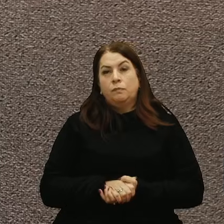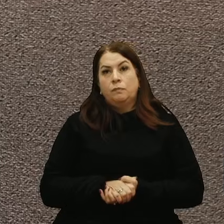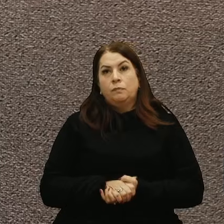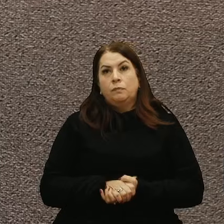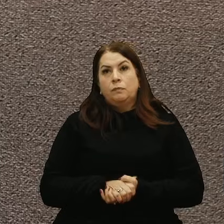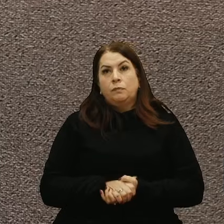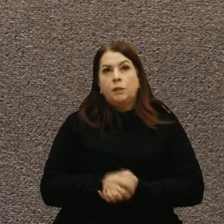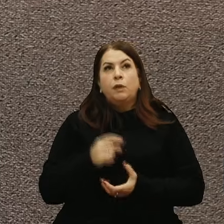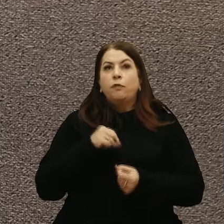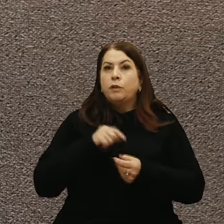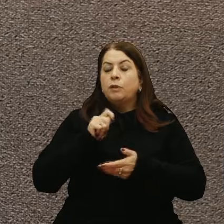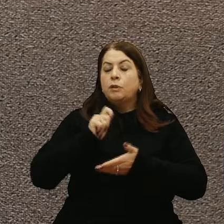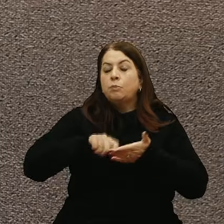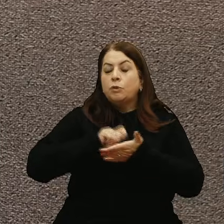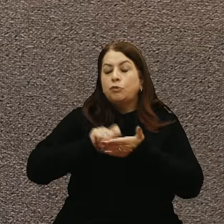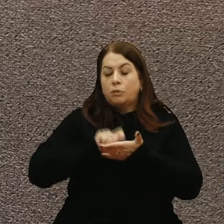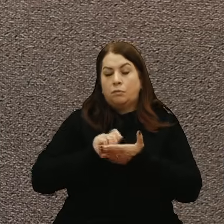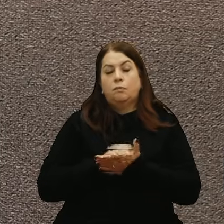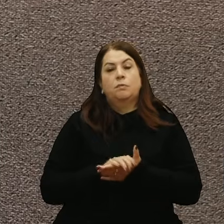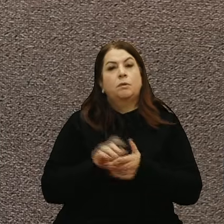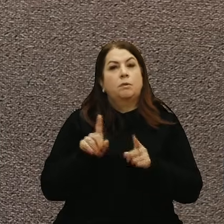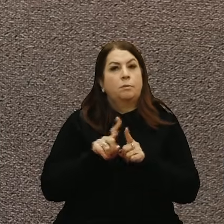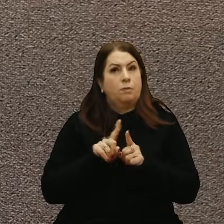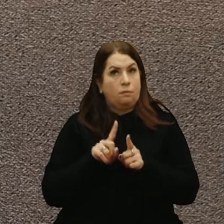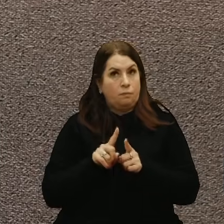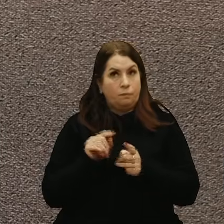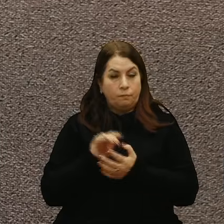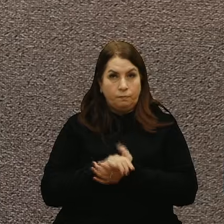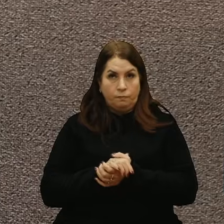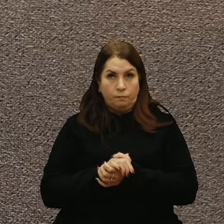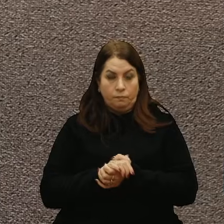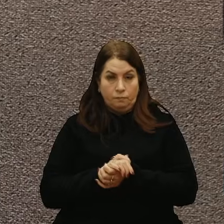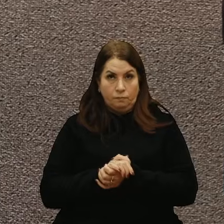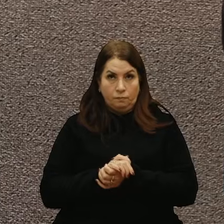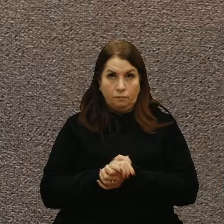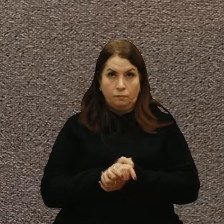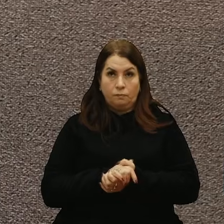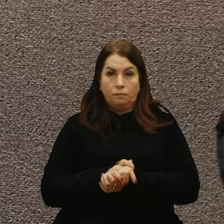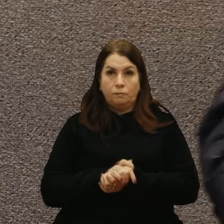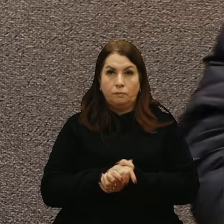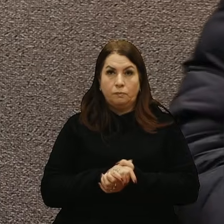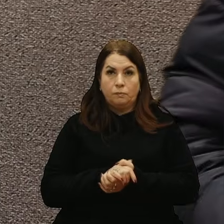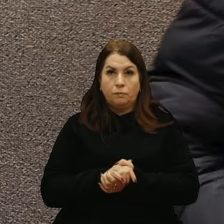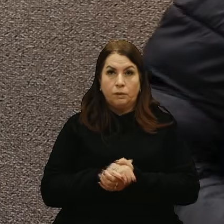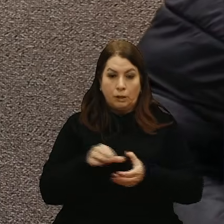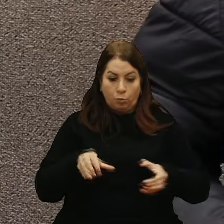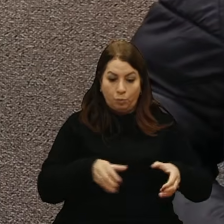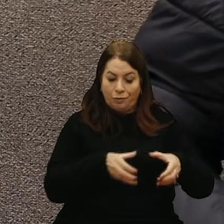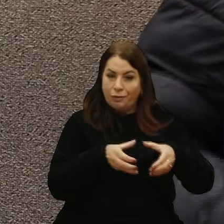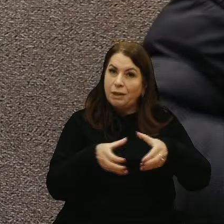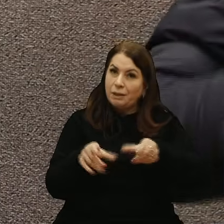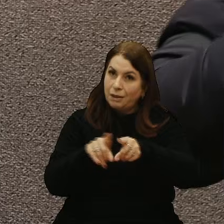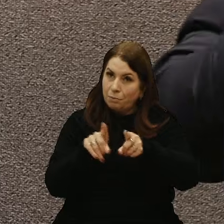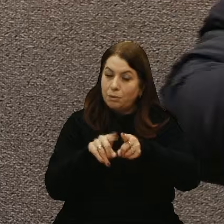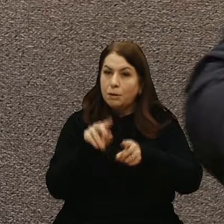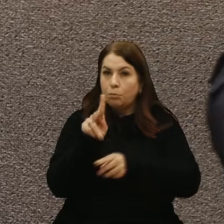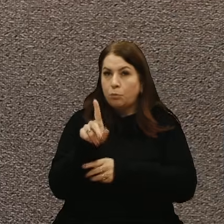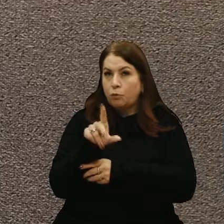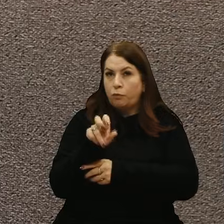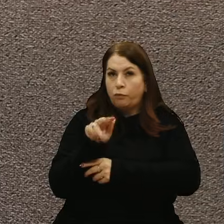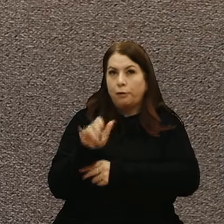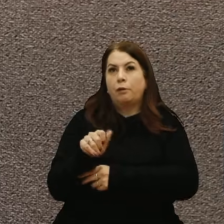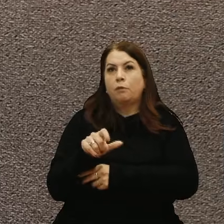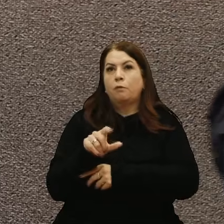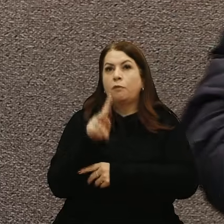Que eu fiz uma indicação também de que deveríamos ter saneamento pluvial também, no mínimo uns